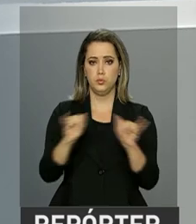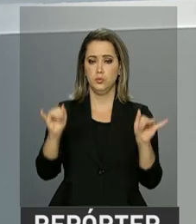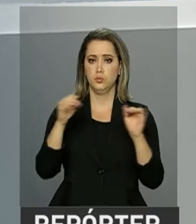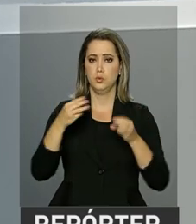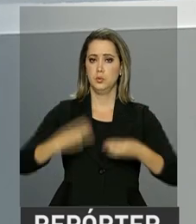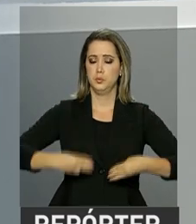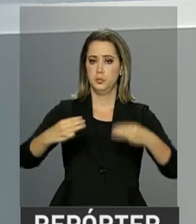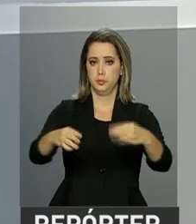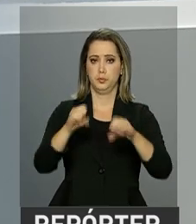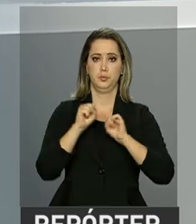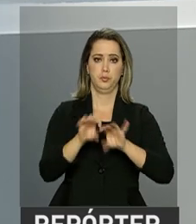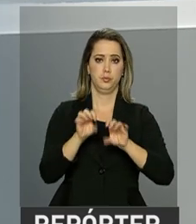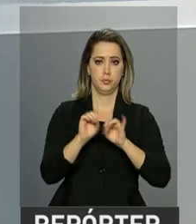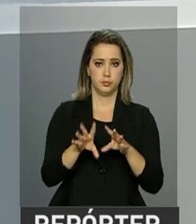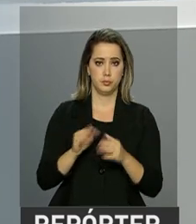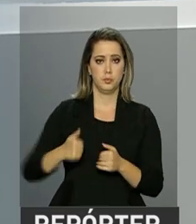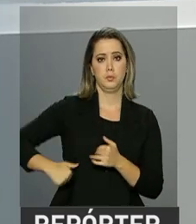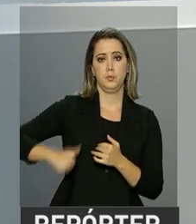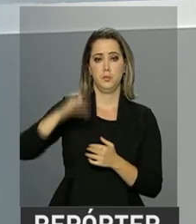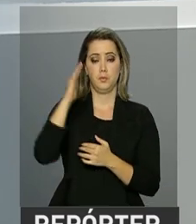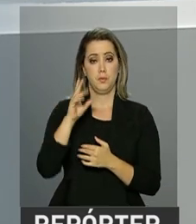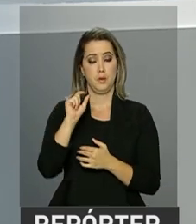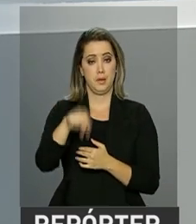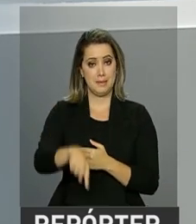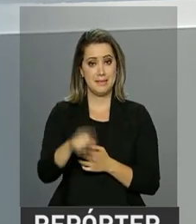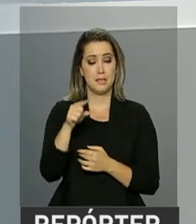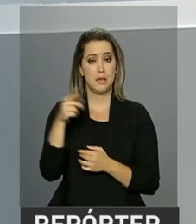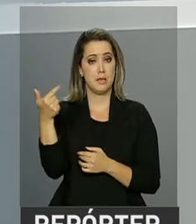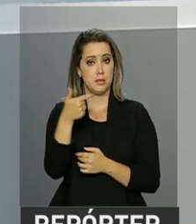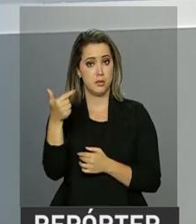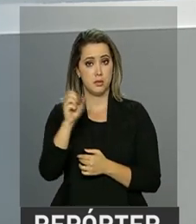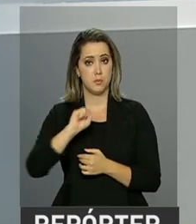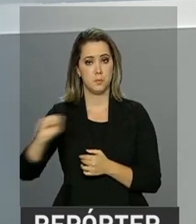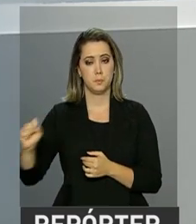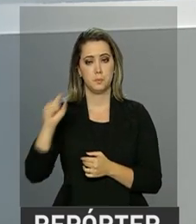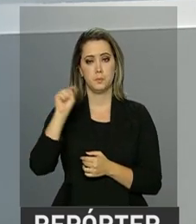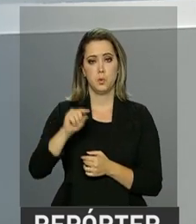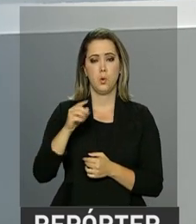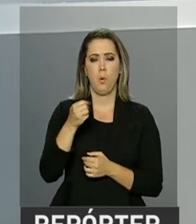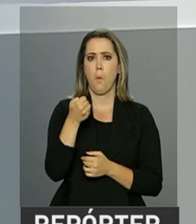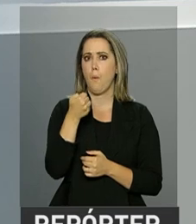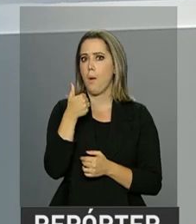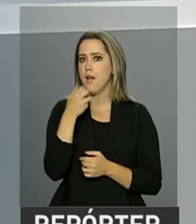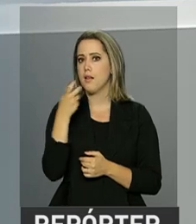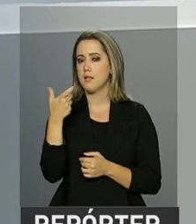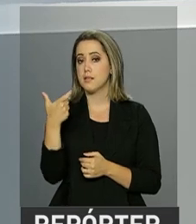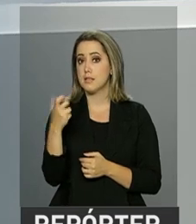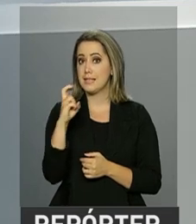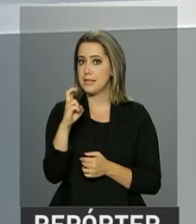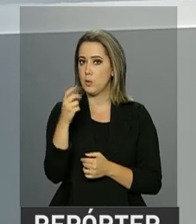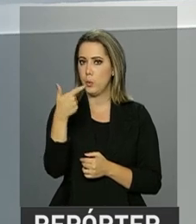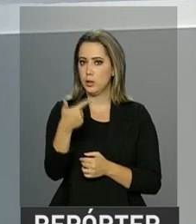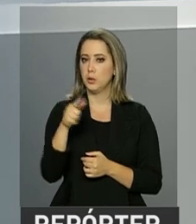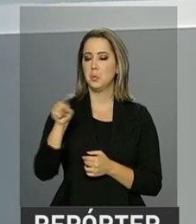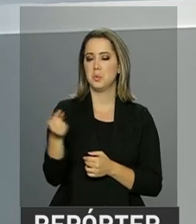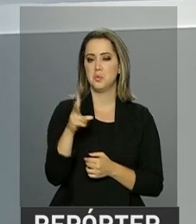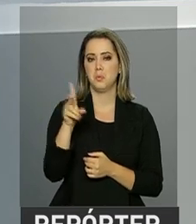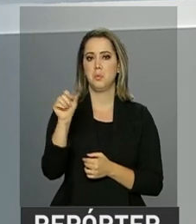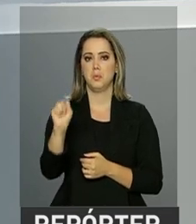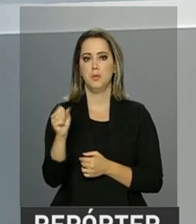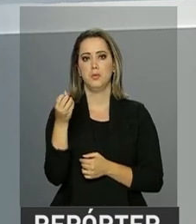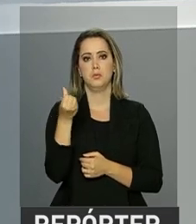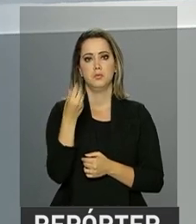divulgado hoje pelo ministério da educação para este segundo semestre são quase 52 mil vagas em